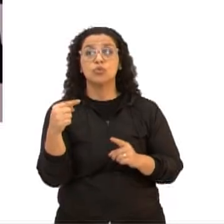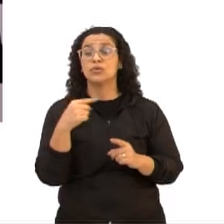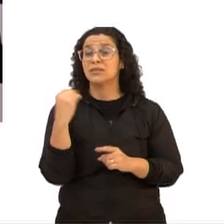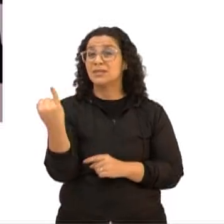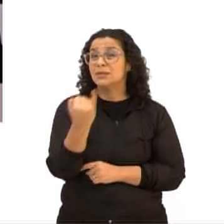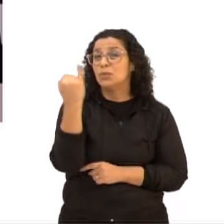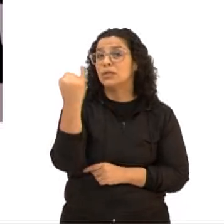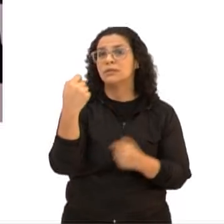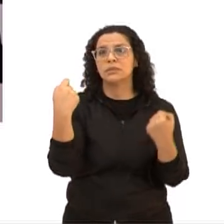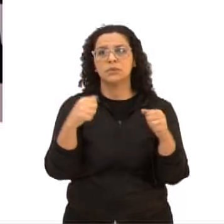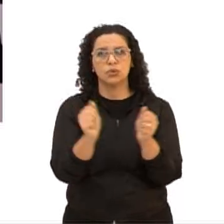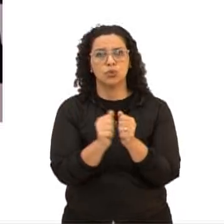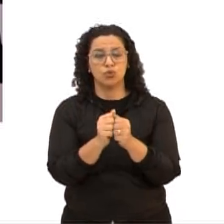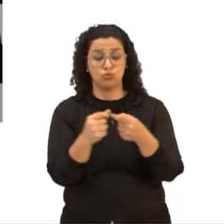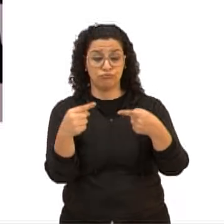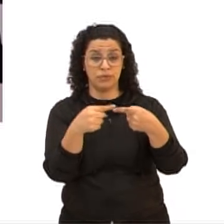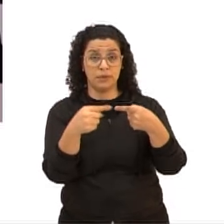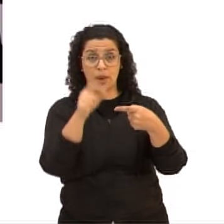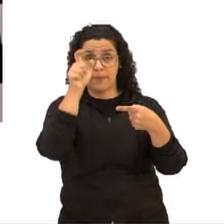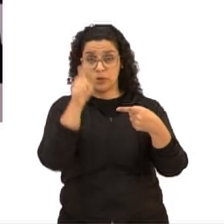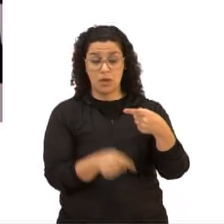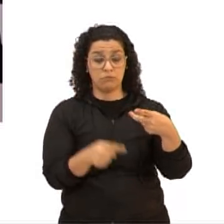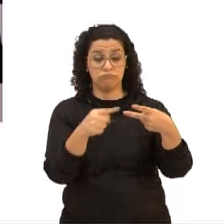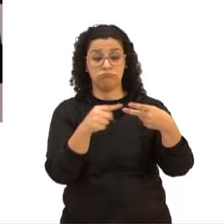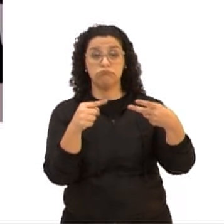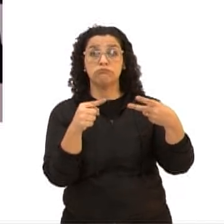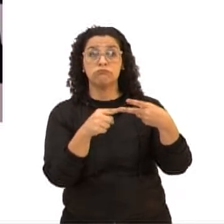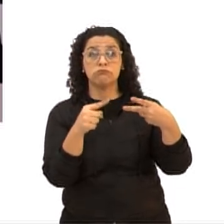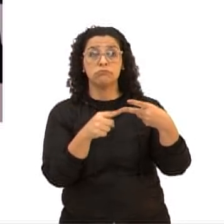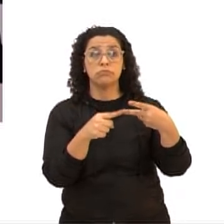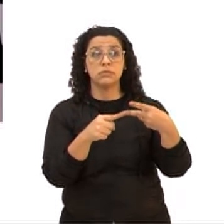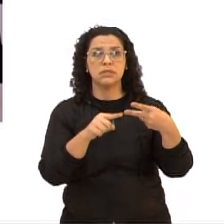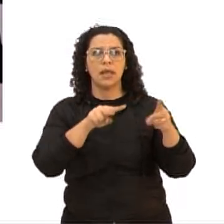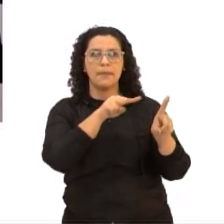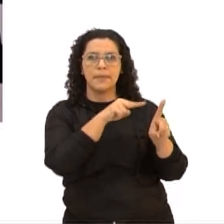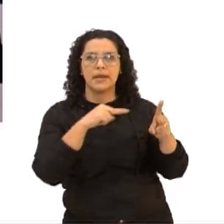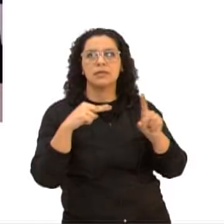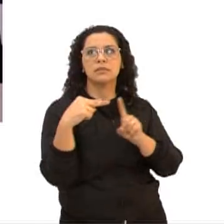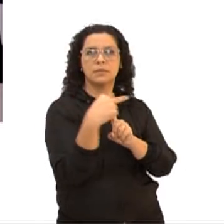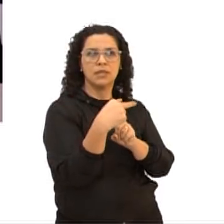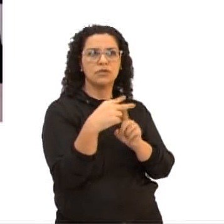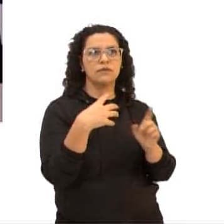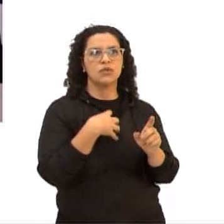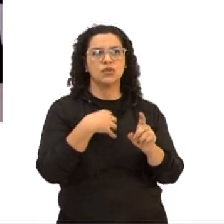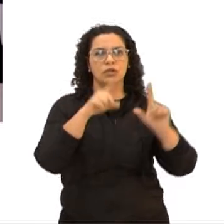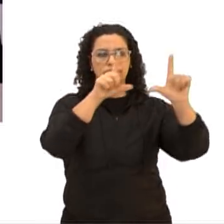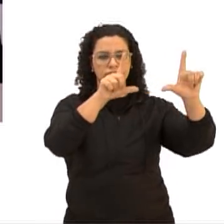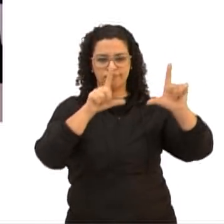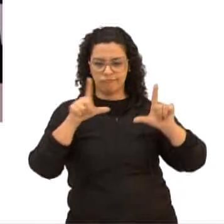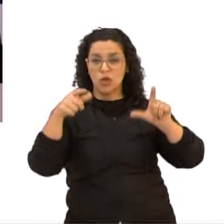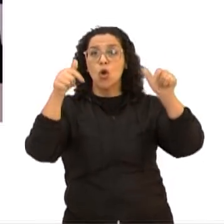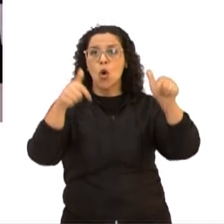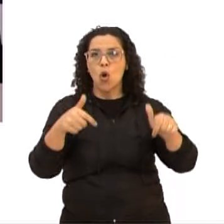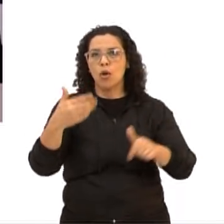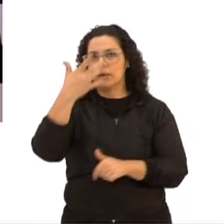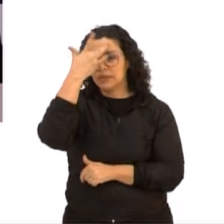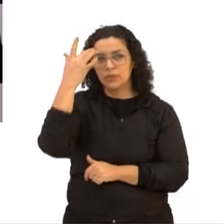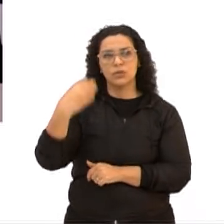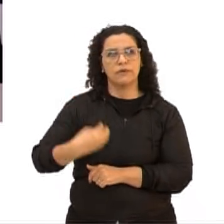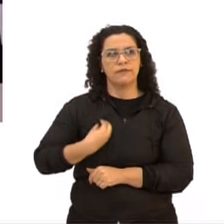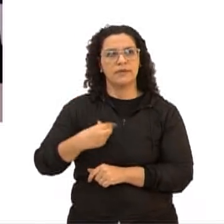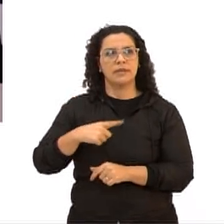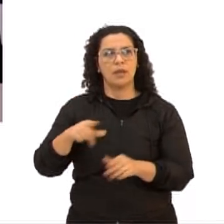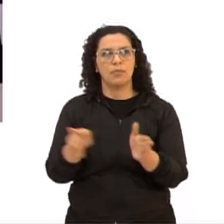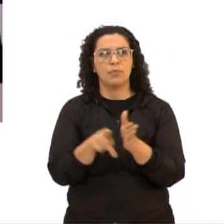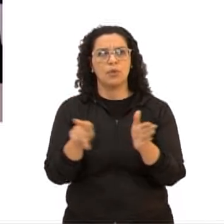muito importantes dentro da construção de uma história em quadrinho é a perspectiva, que são os cenários, né? Sempre esse personagem que